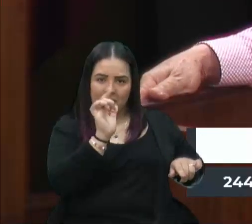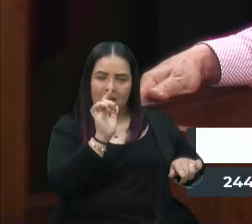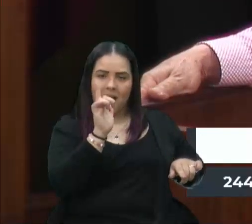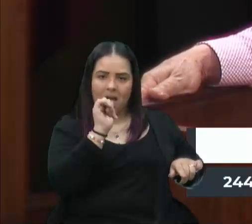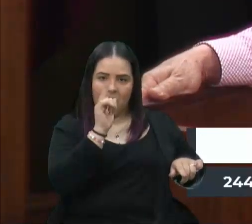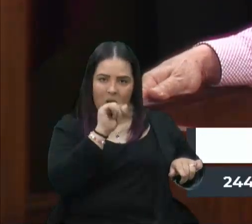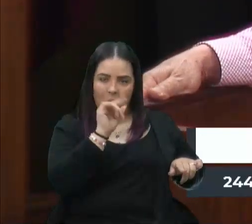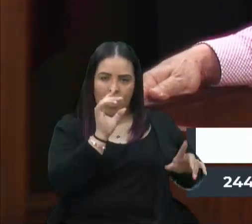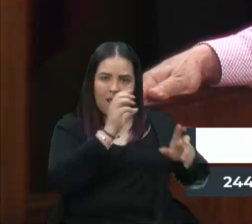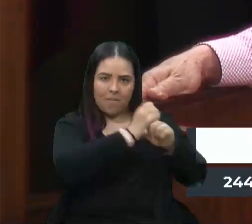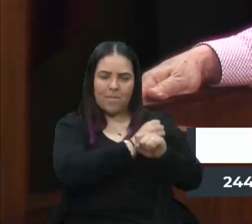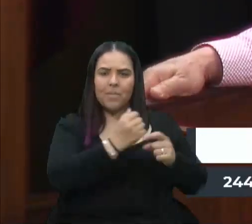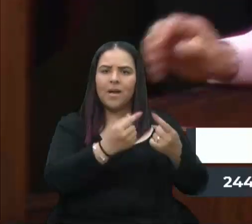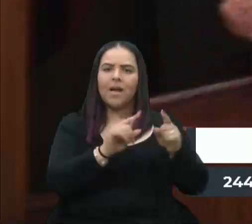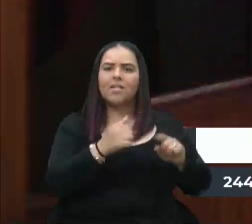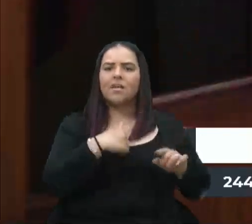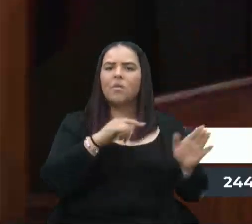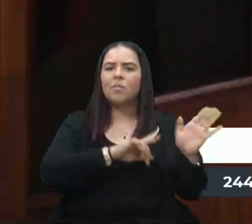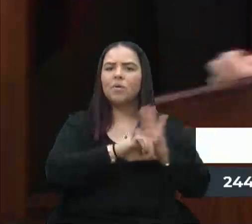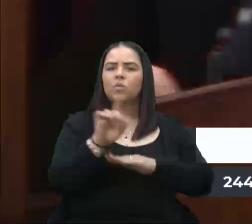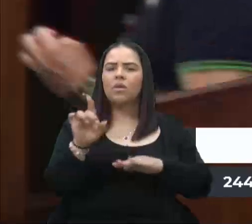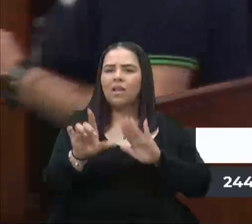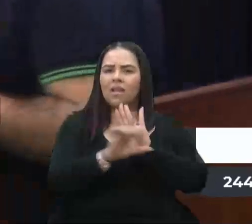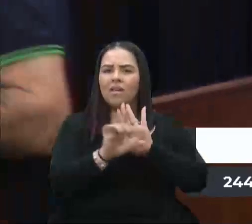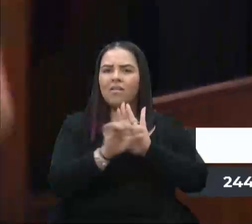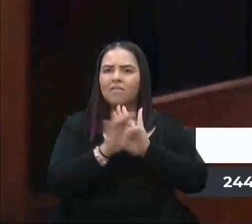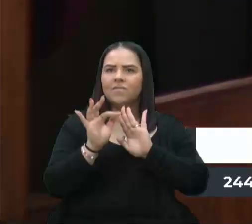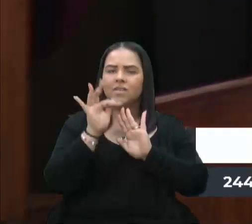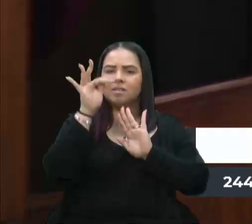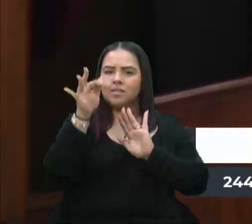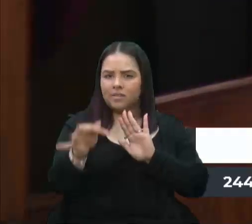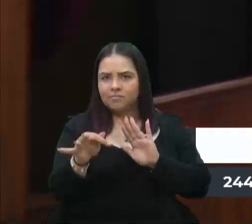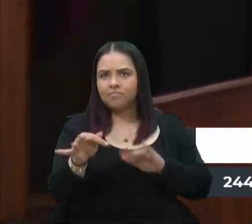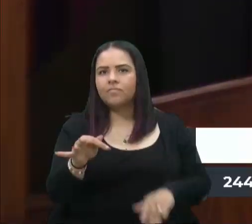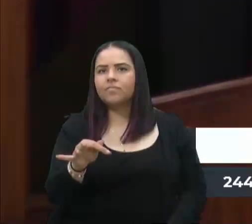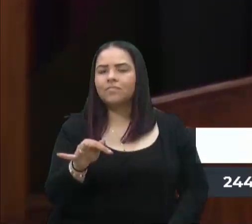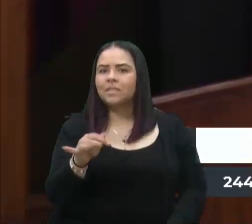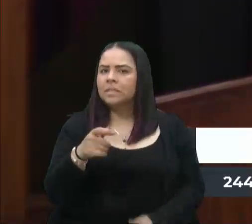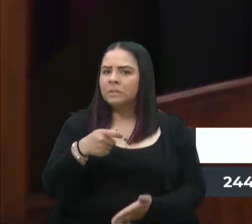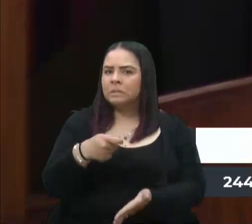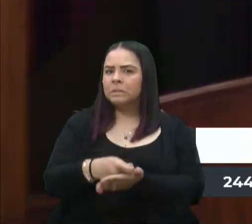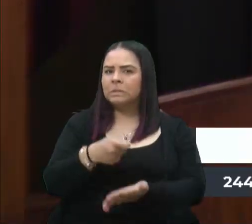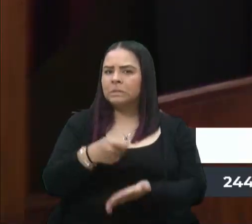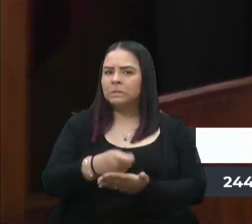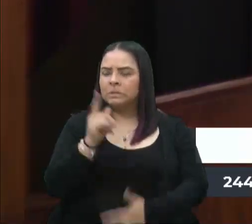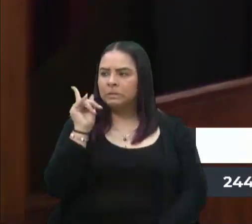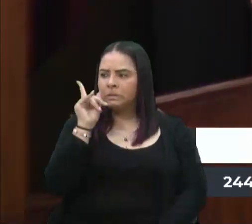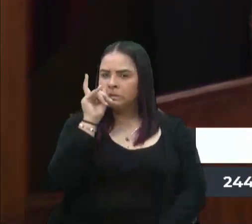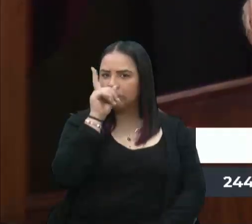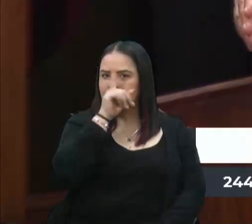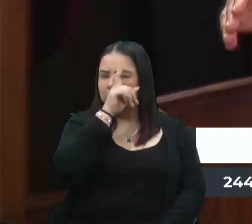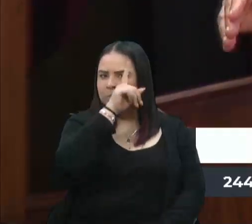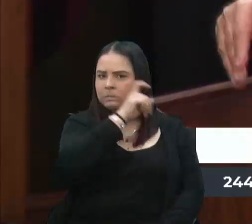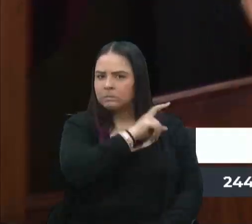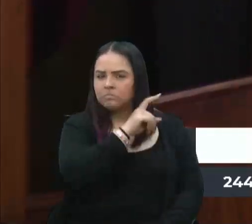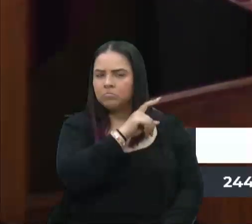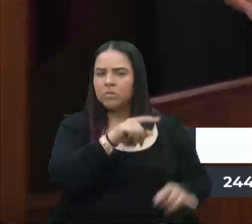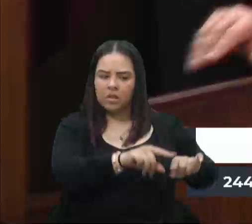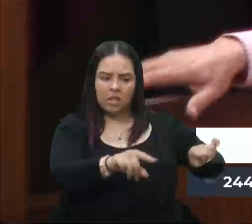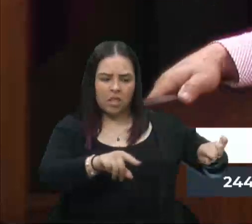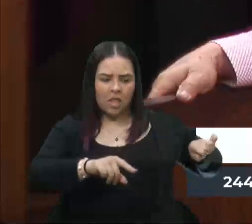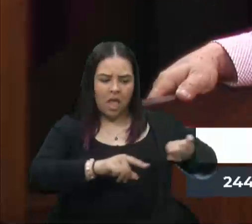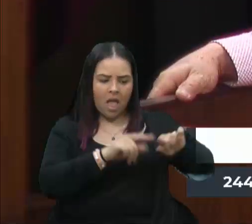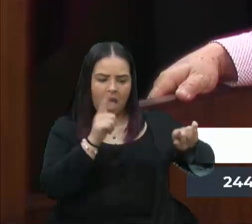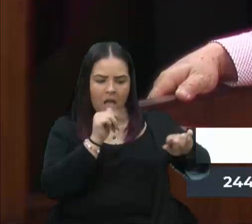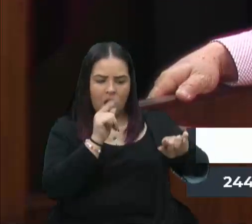Cadori. E aí eu pergunto, a lei federal está muito dura, difícil, para reservatório de água para